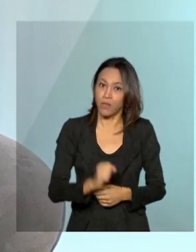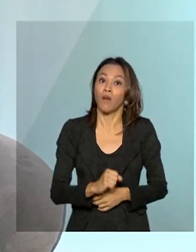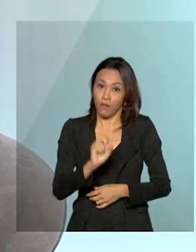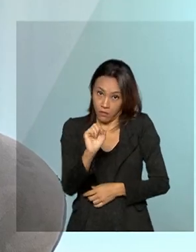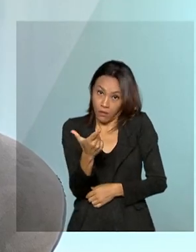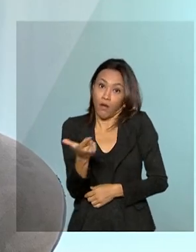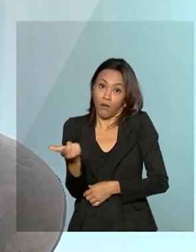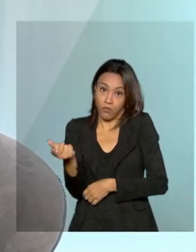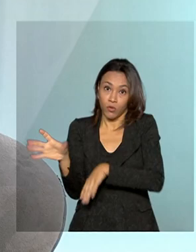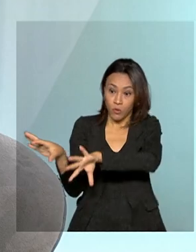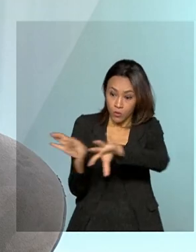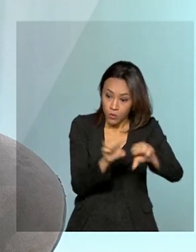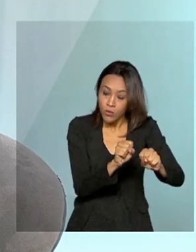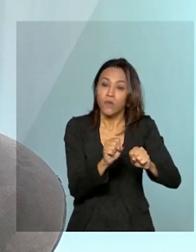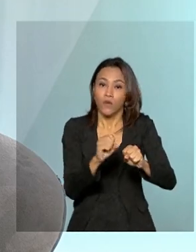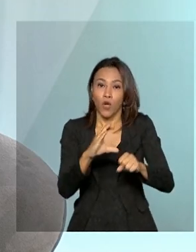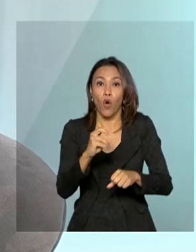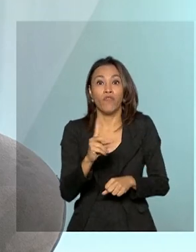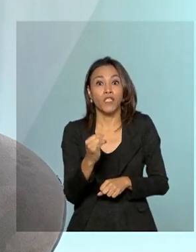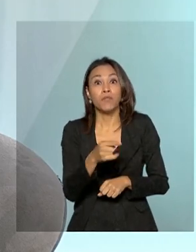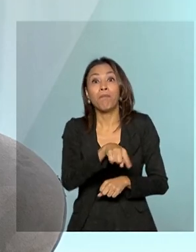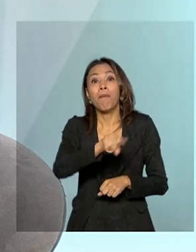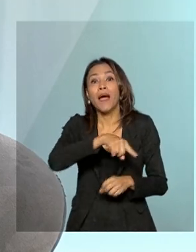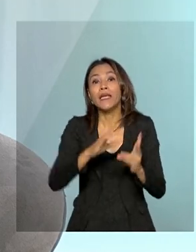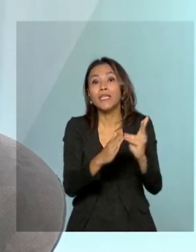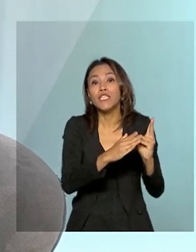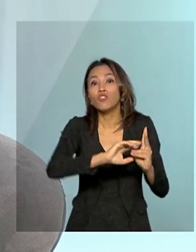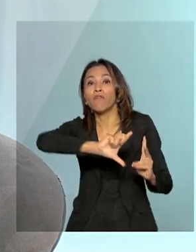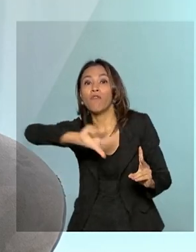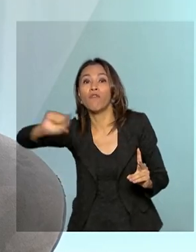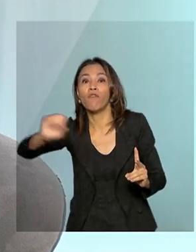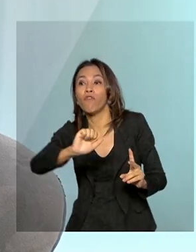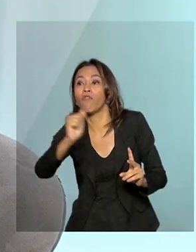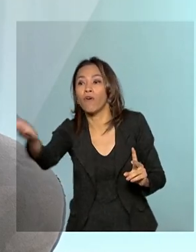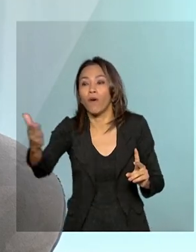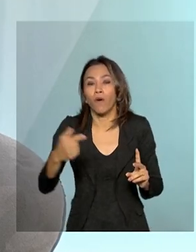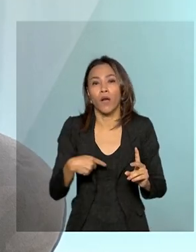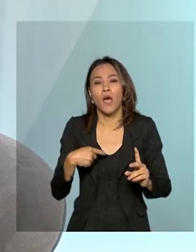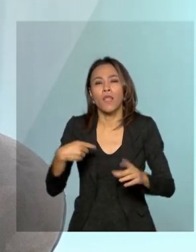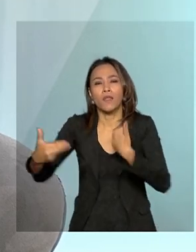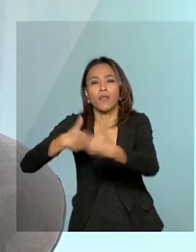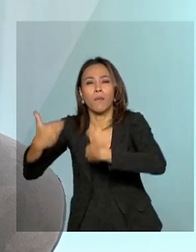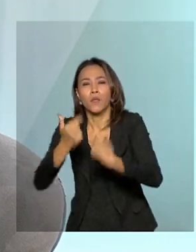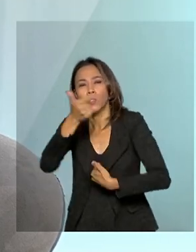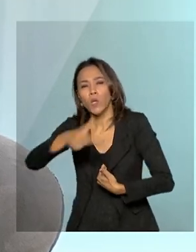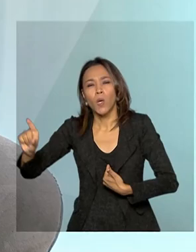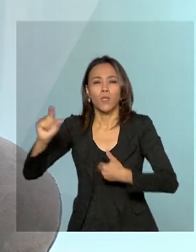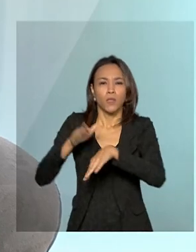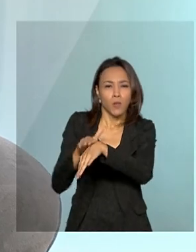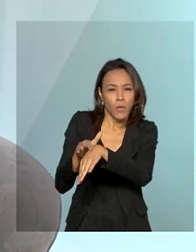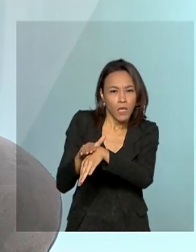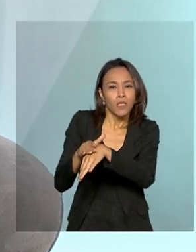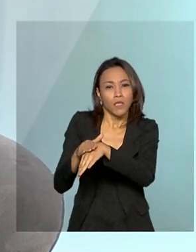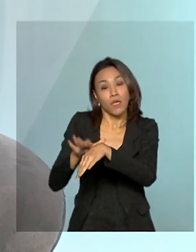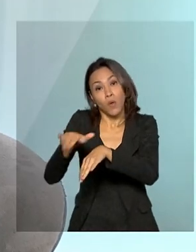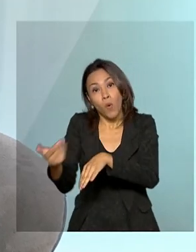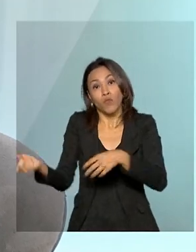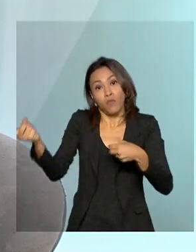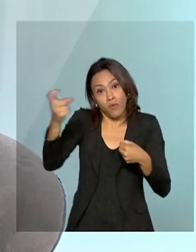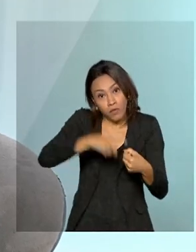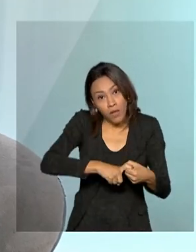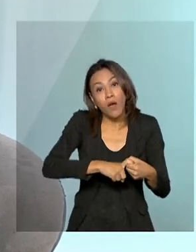áreas, especialmente índios que já estavam fora no hospital para tratamento de outra doença e quando voltaram para a